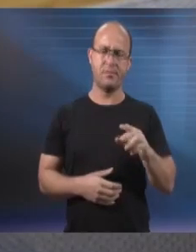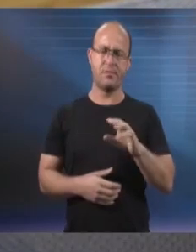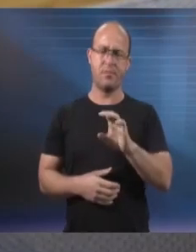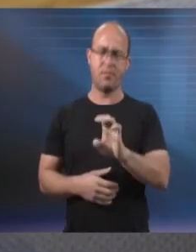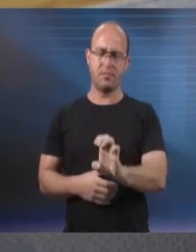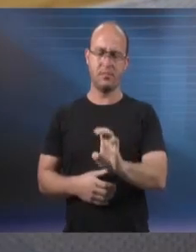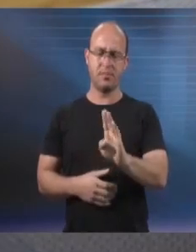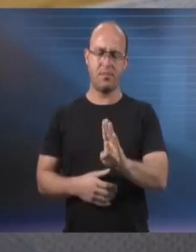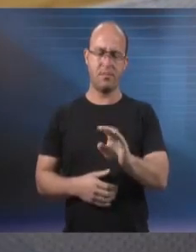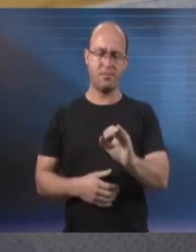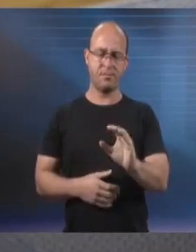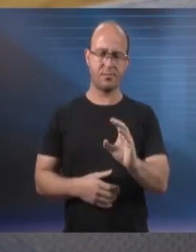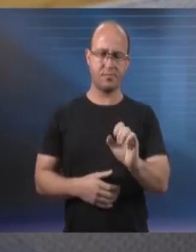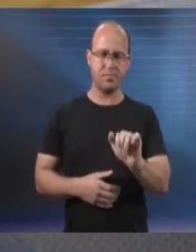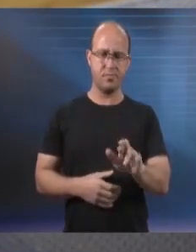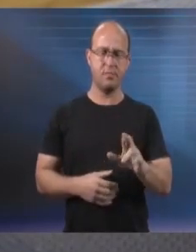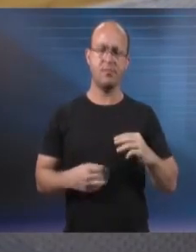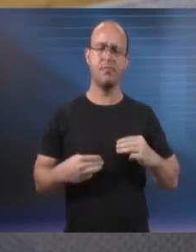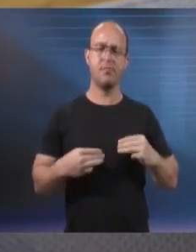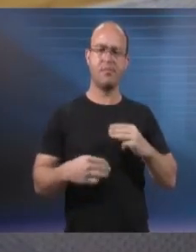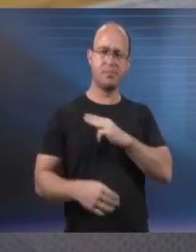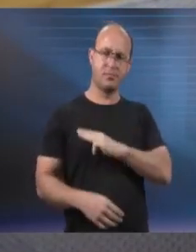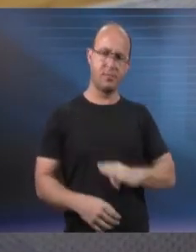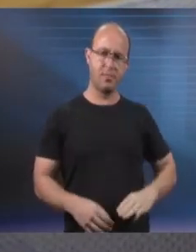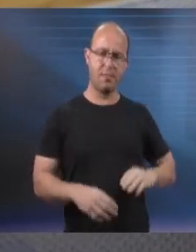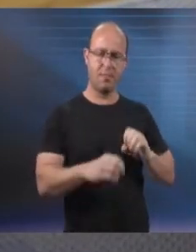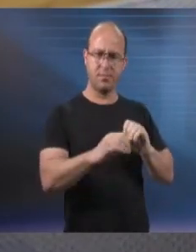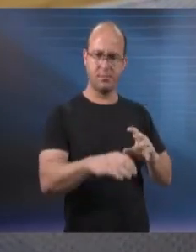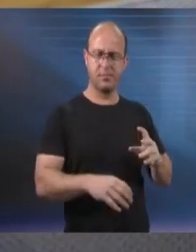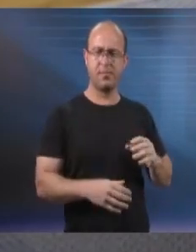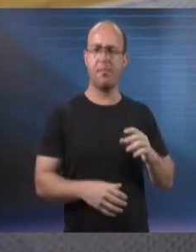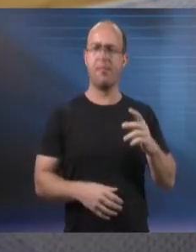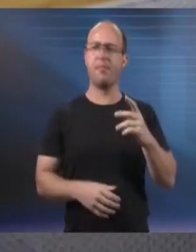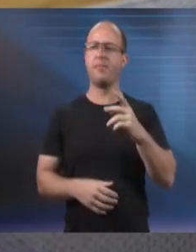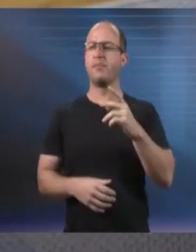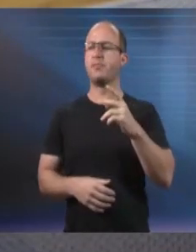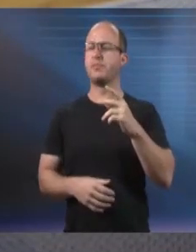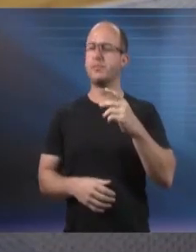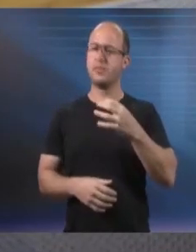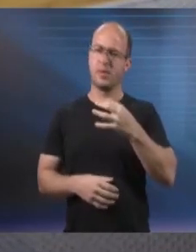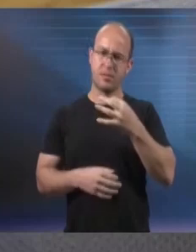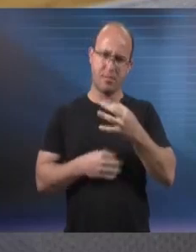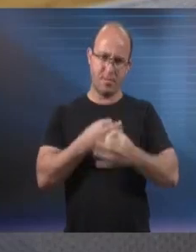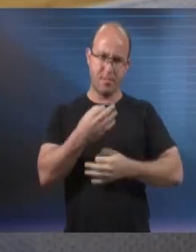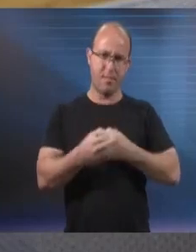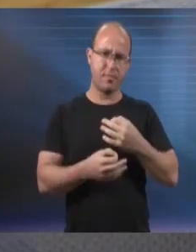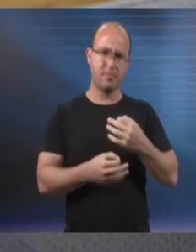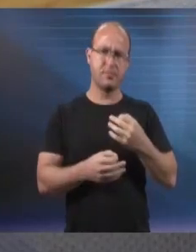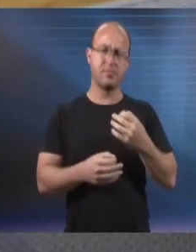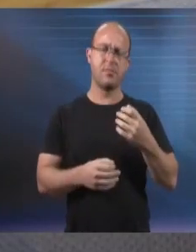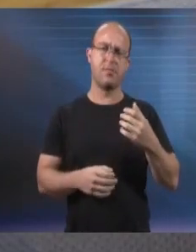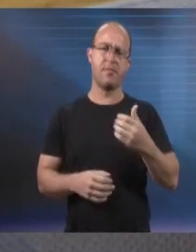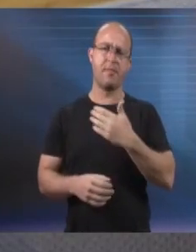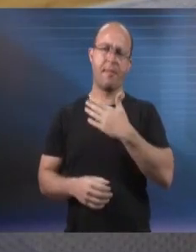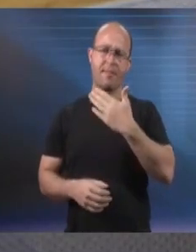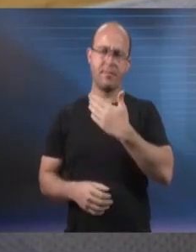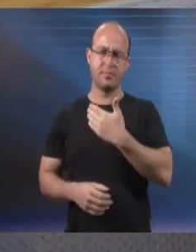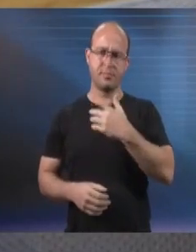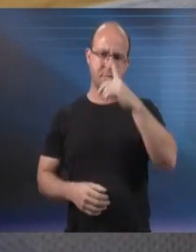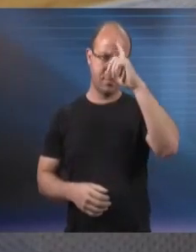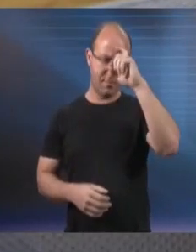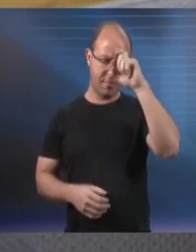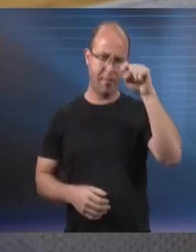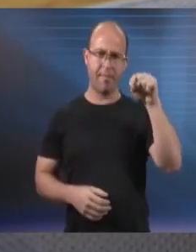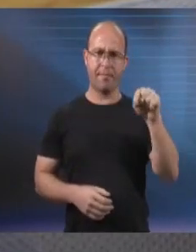EBSE e ao ministro da Educação os argumentos para que o Hospital Regional